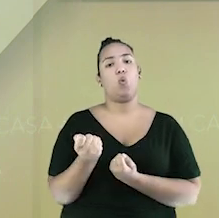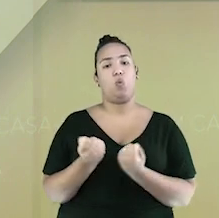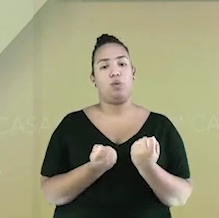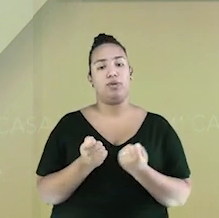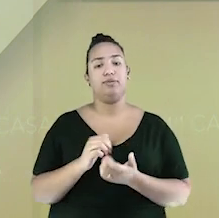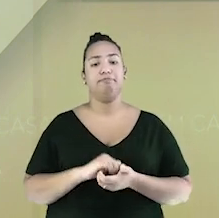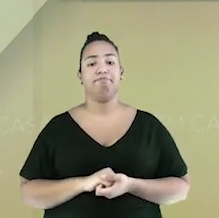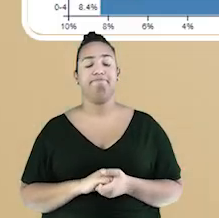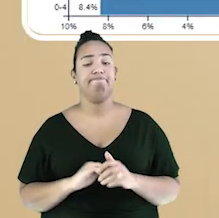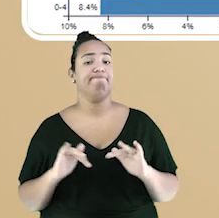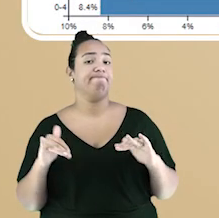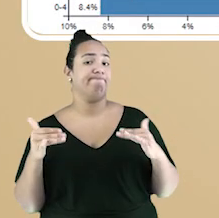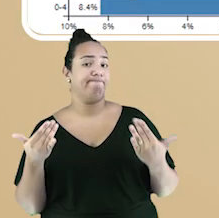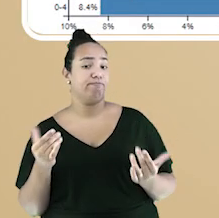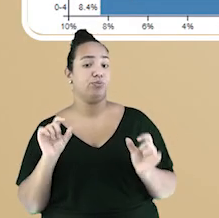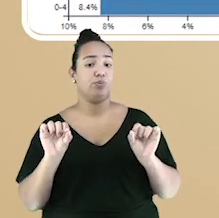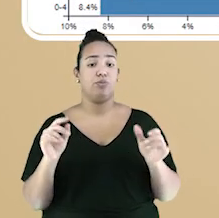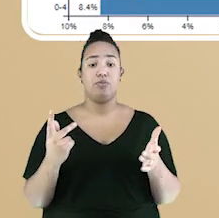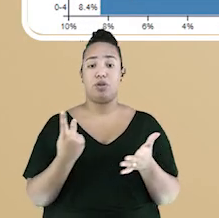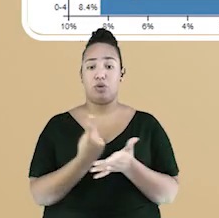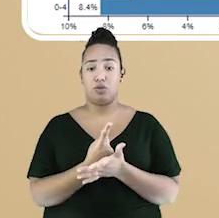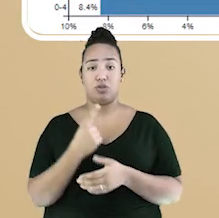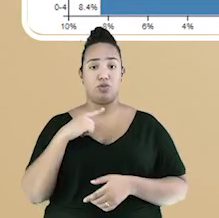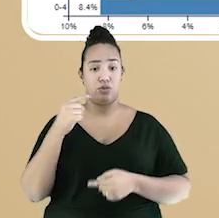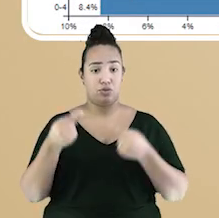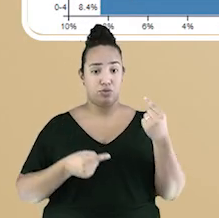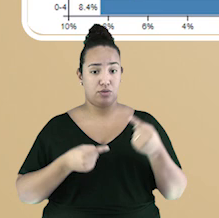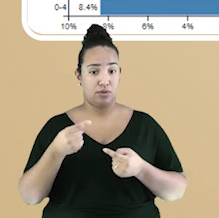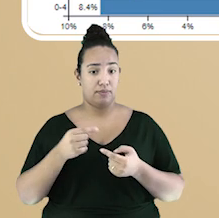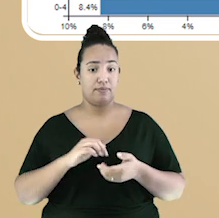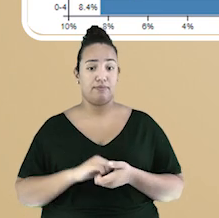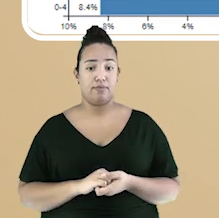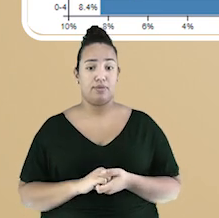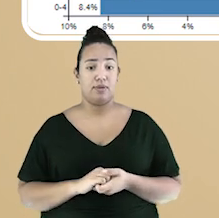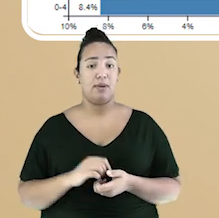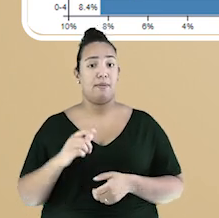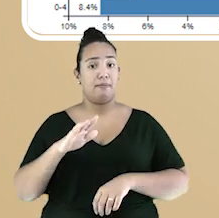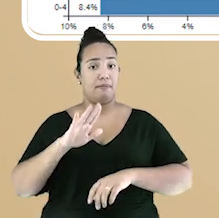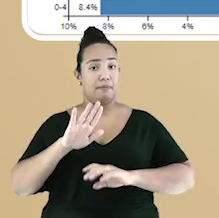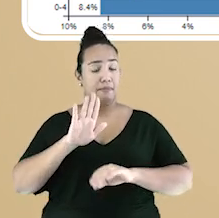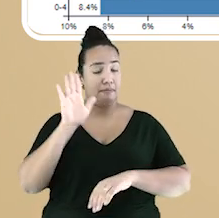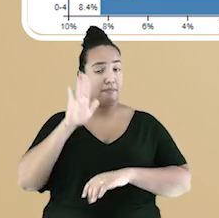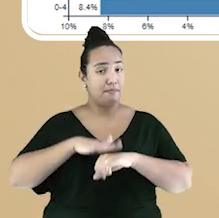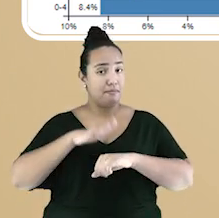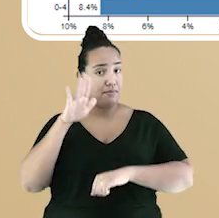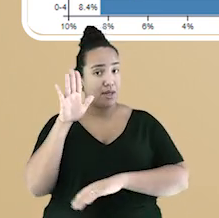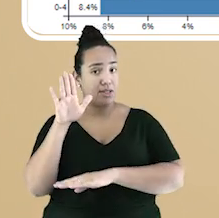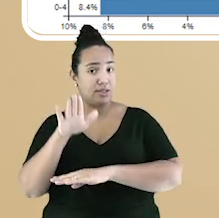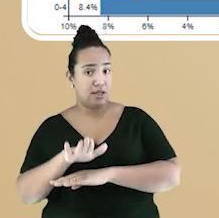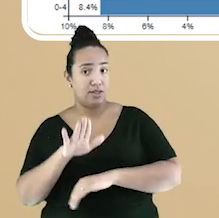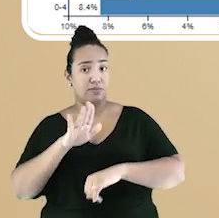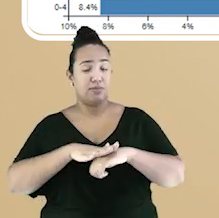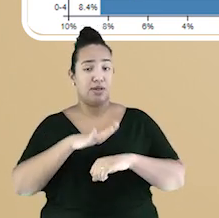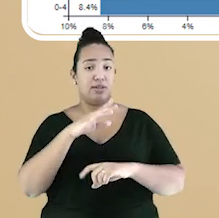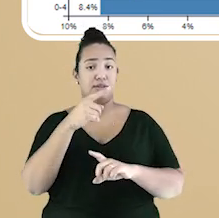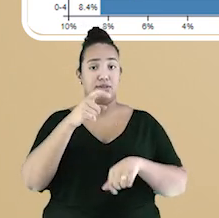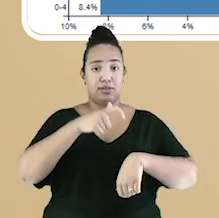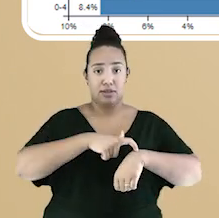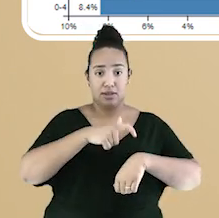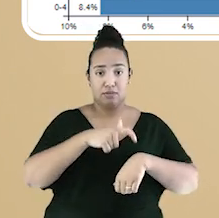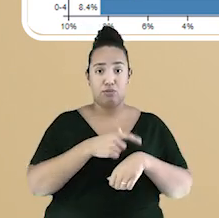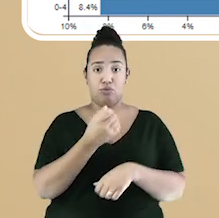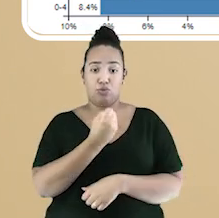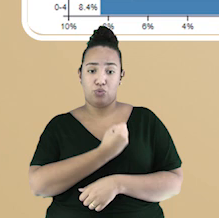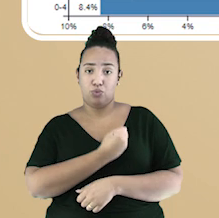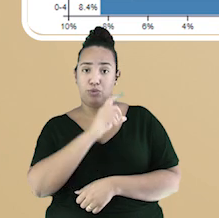expansão demográfica. Então, houve uma política chamada mais tarde, mais tempo e em menor número, traduzido